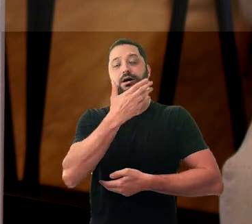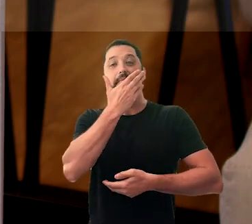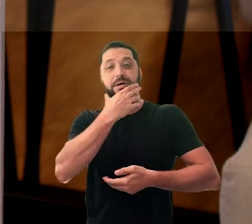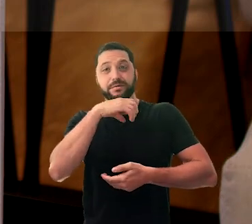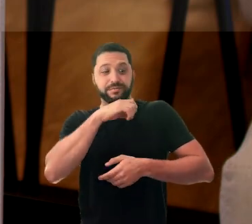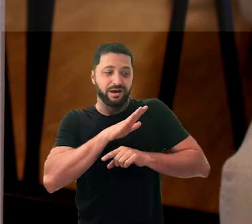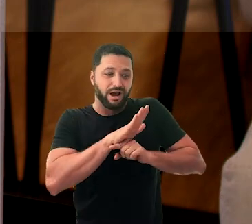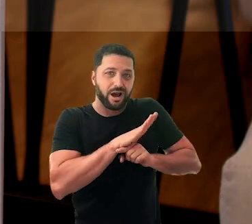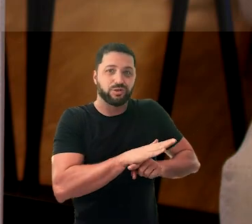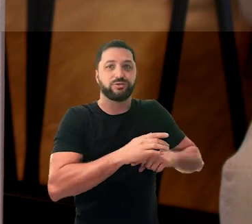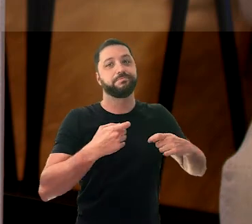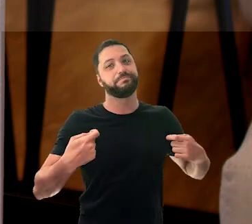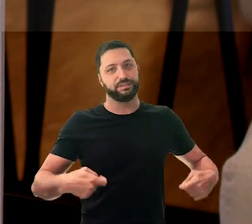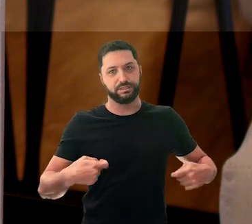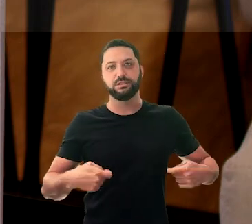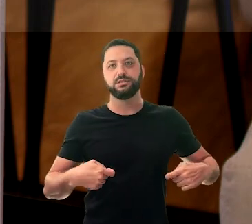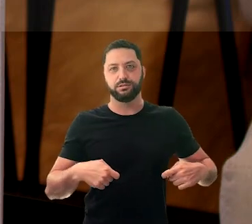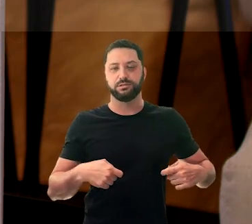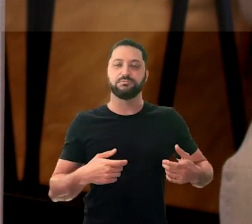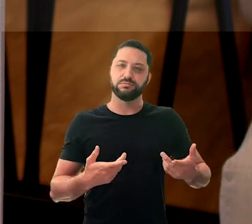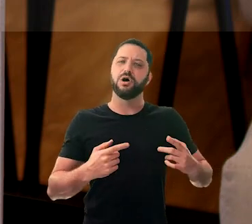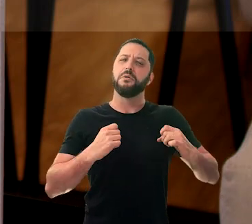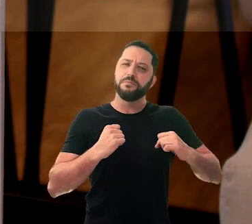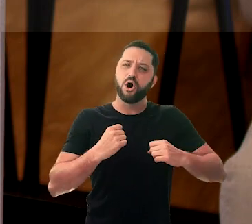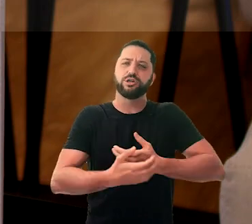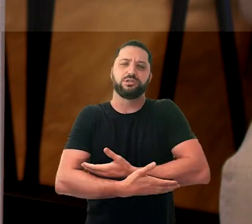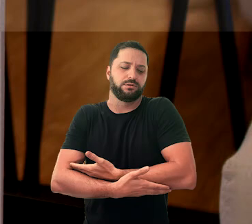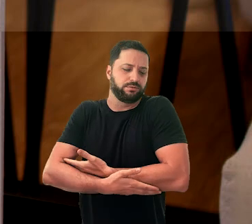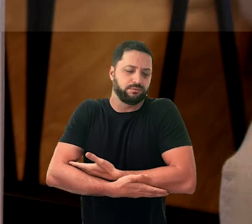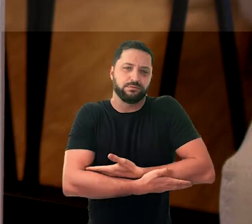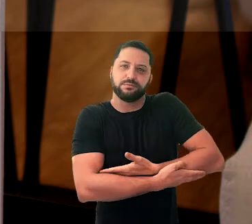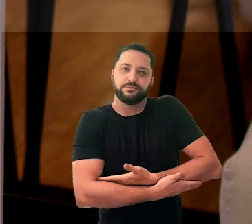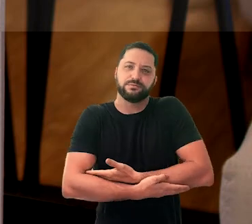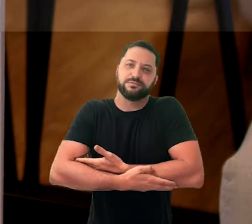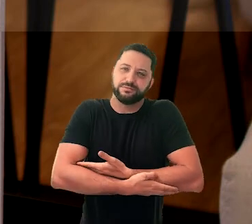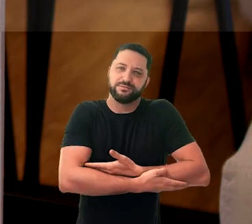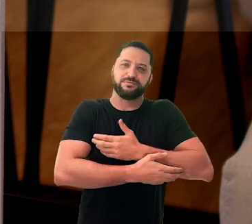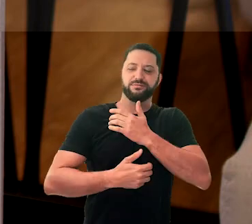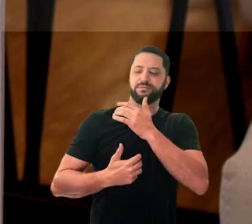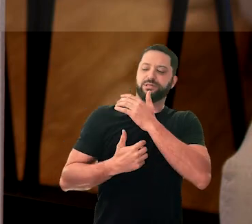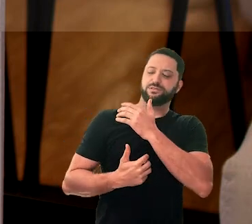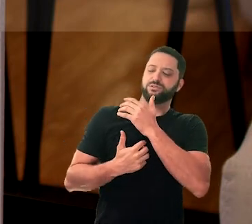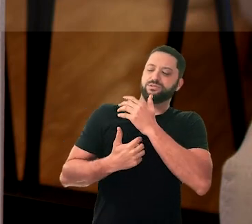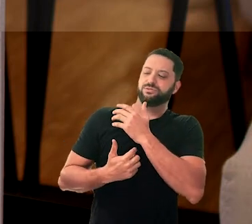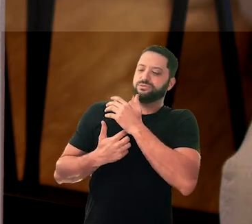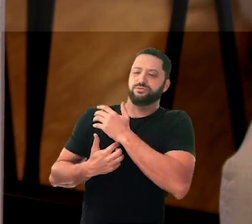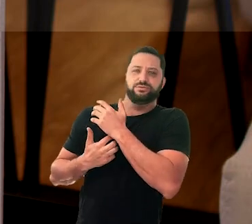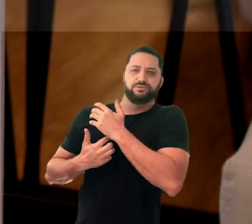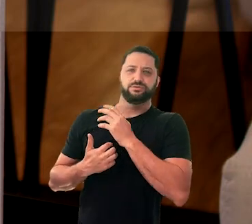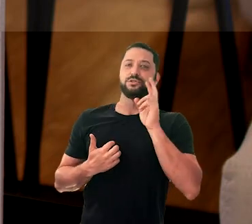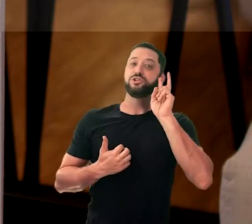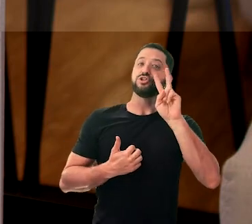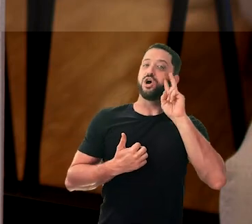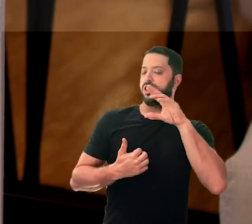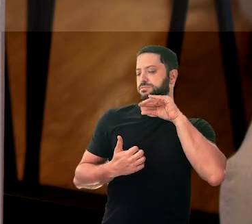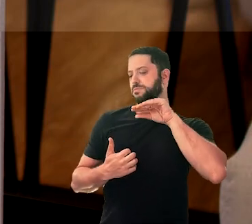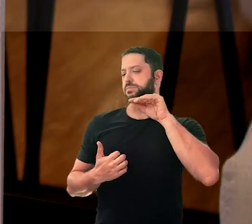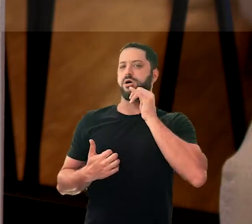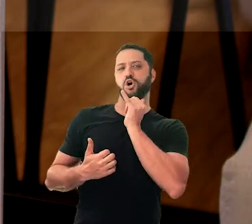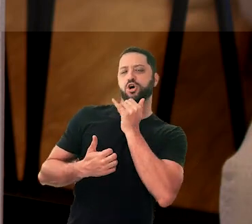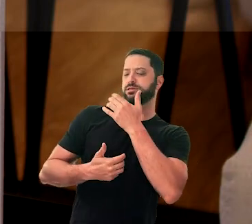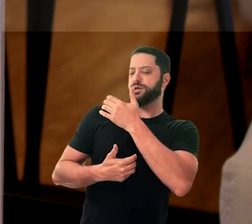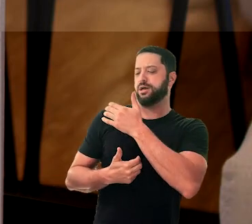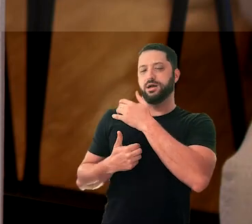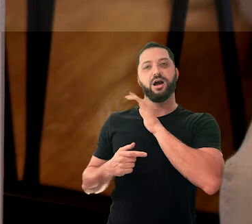com relação a esse relaxamento. Então você pode ninar, embalar, balançar, ficar junto, contar histórias, tudo